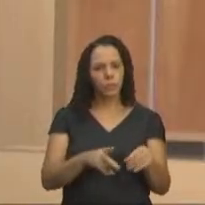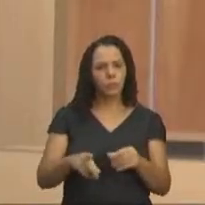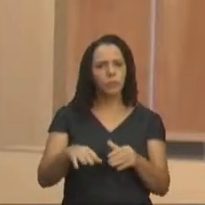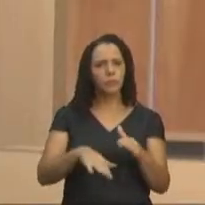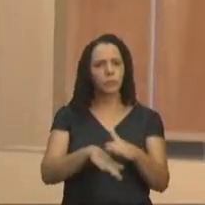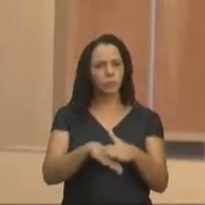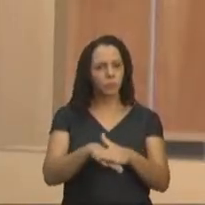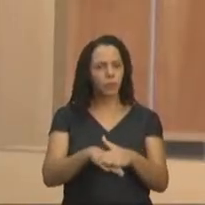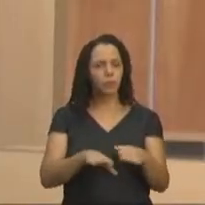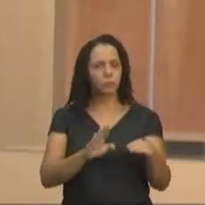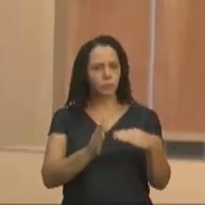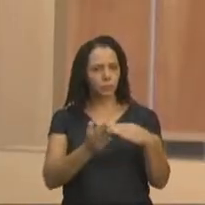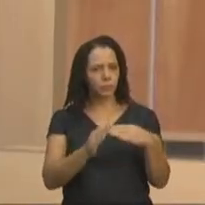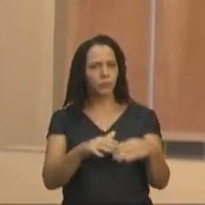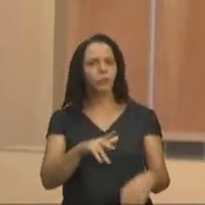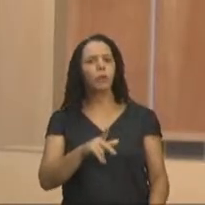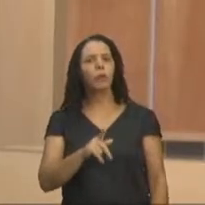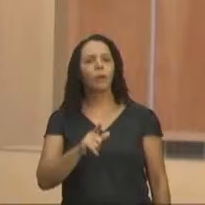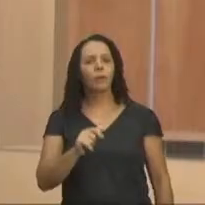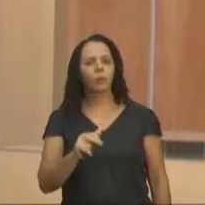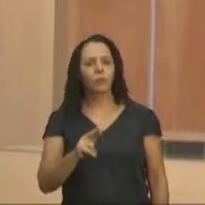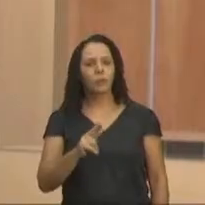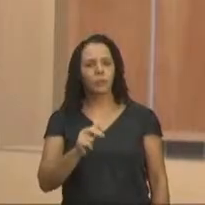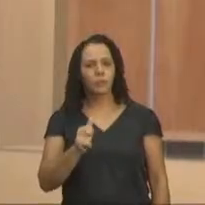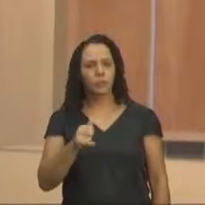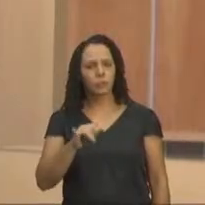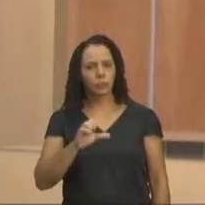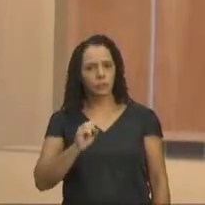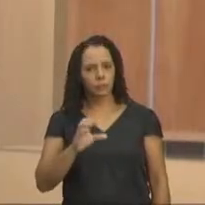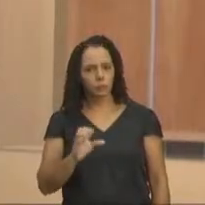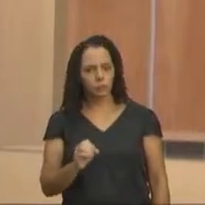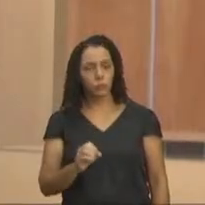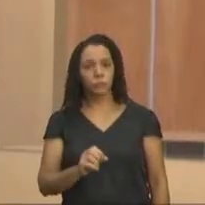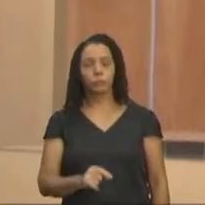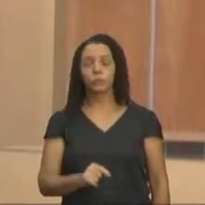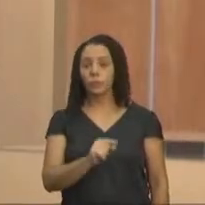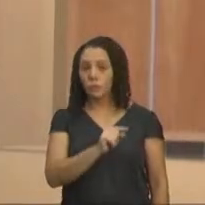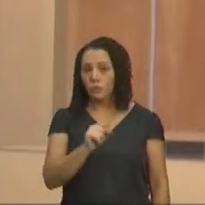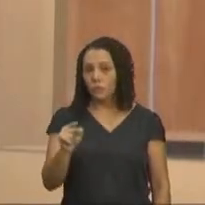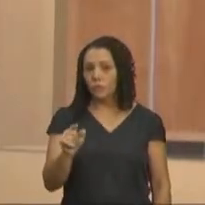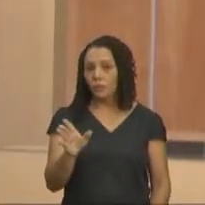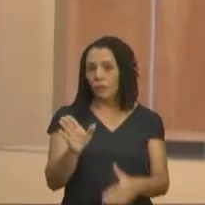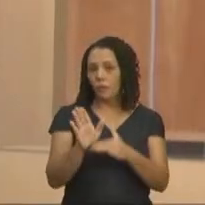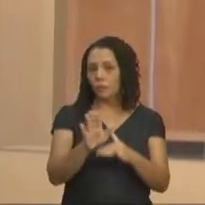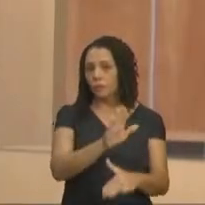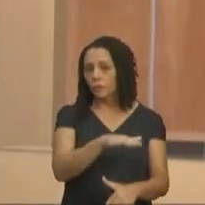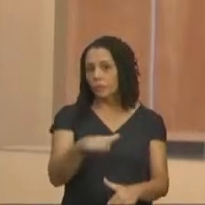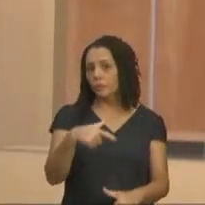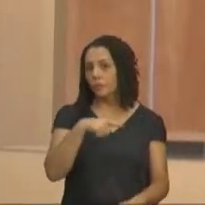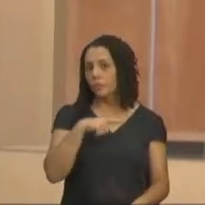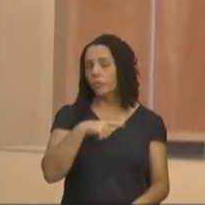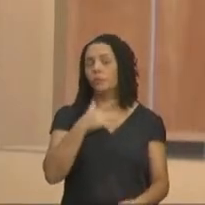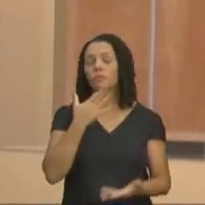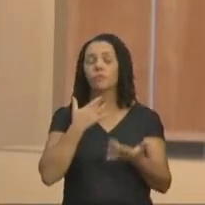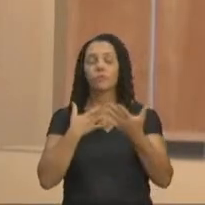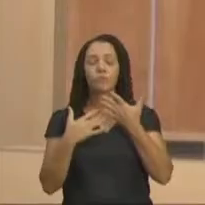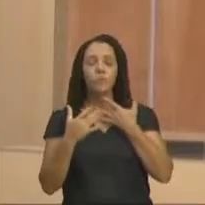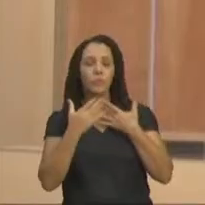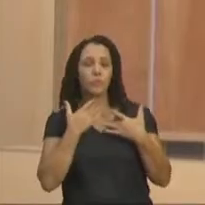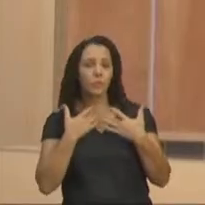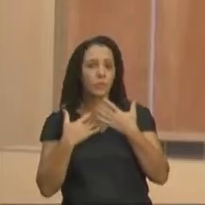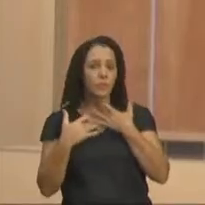Paraíso, onde vocês colocam naquelas crianças o desejo